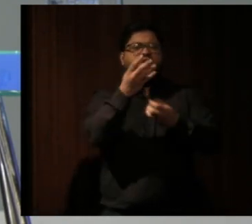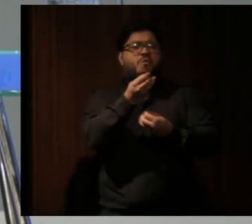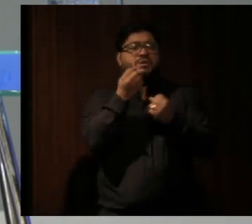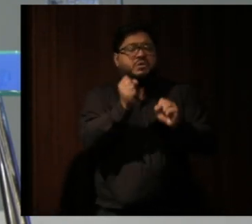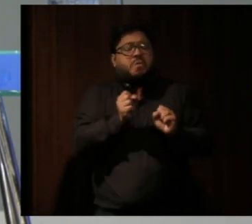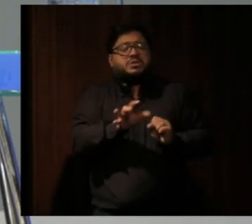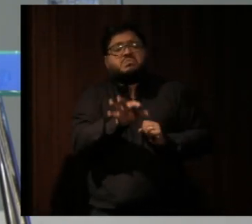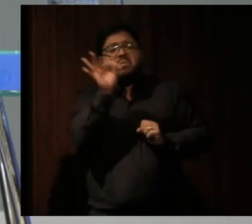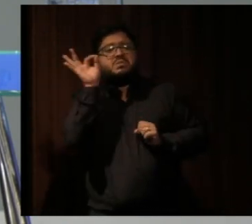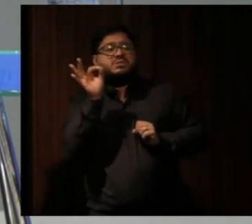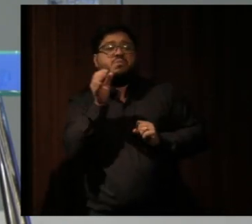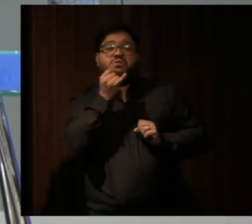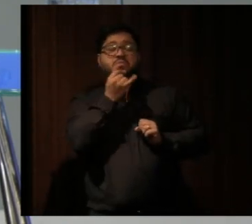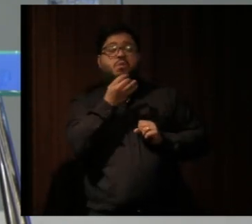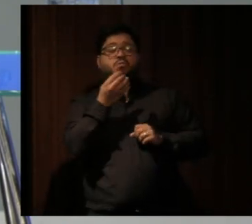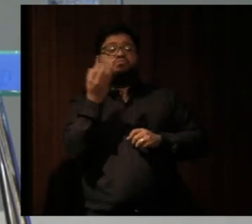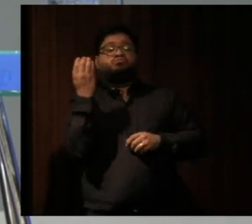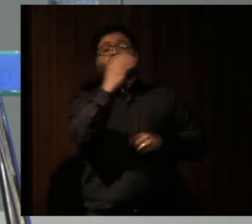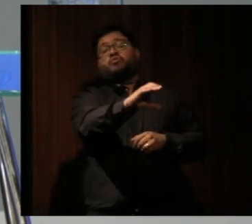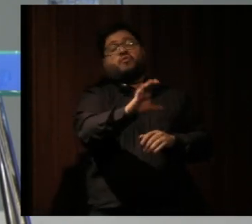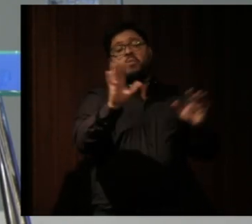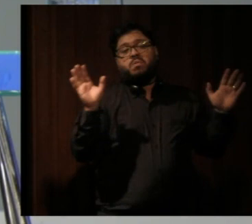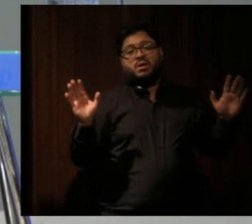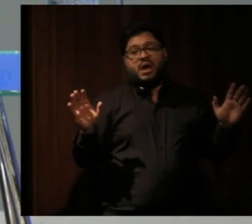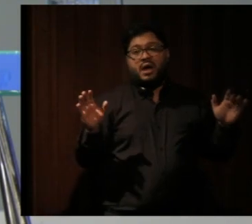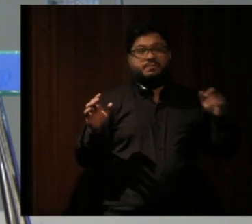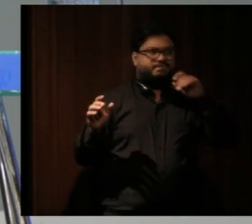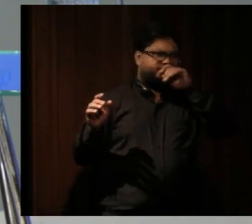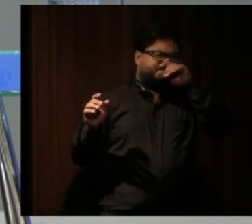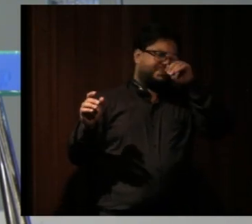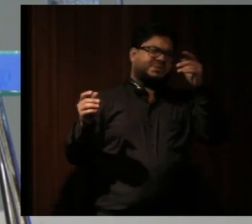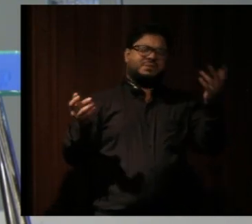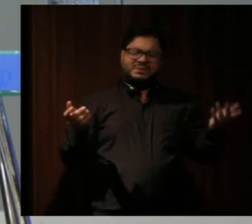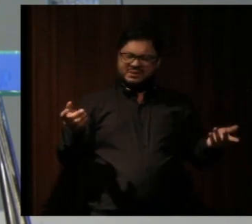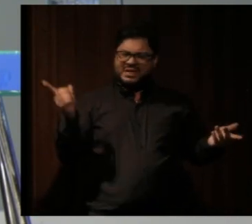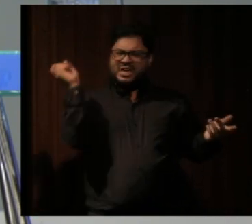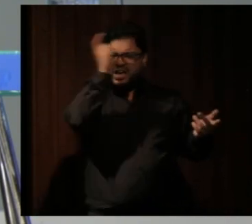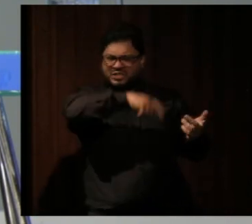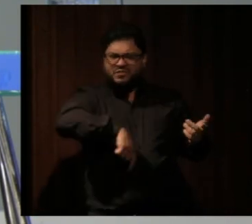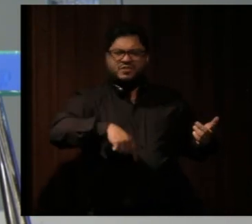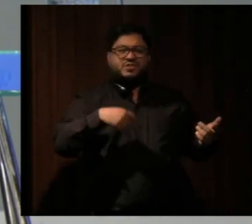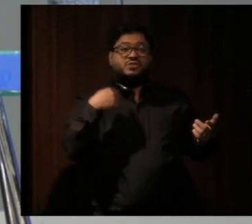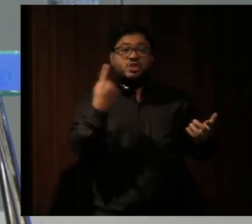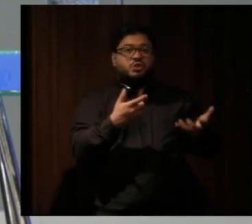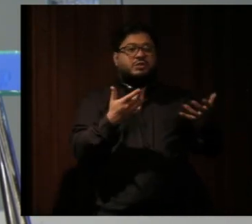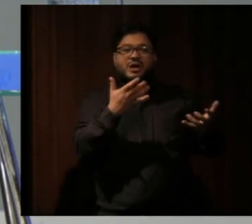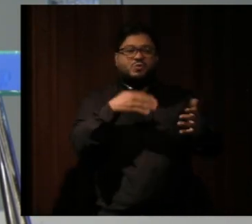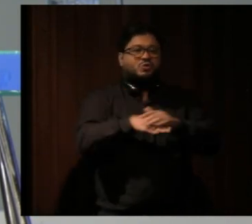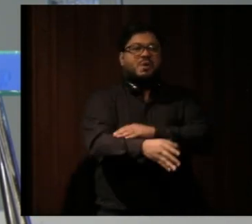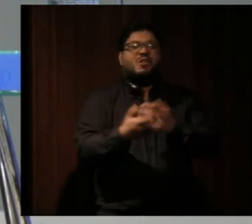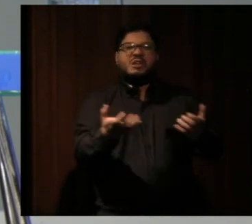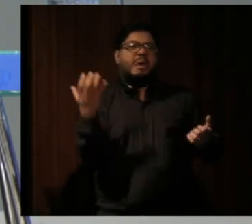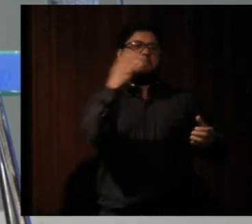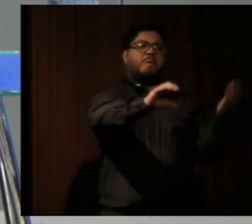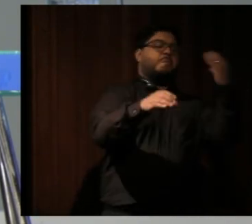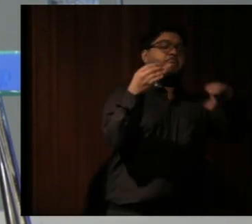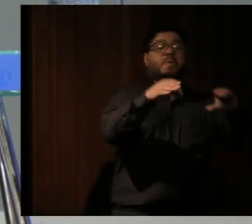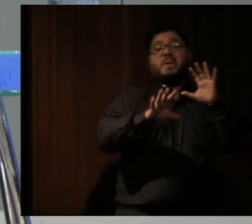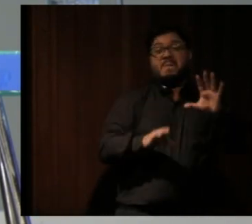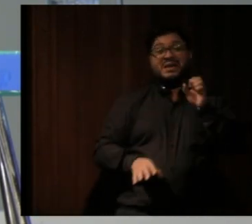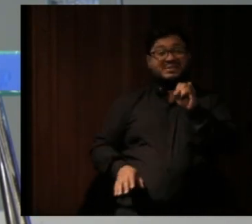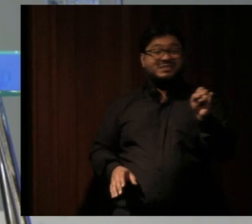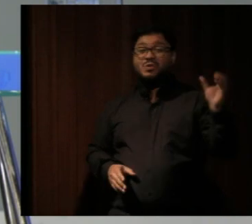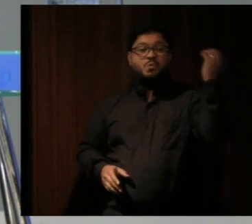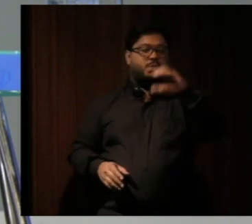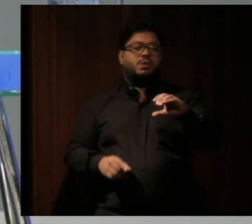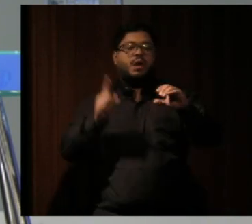uma opção assim não publicar vira um um exercício muito grande do jornalista a gente tá acostumado a querer publicar mas não publicar acho que é um